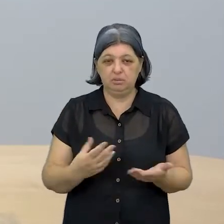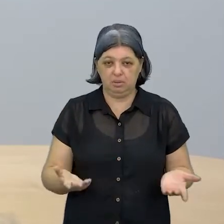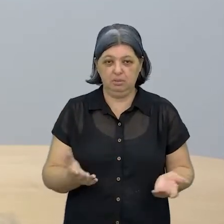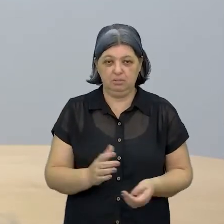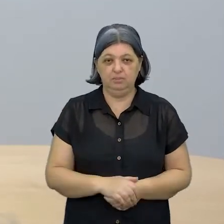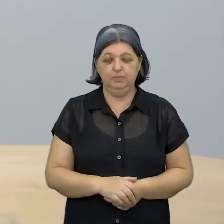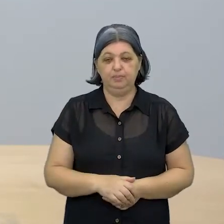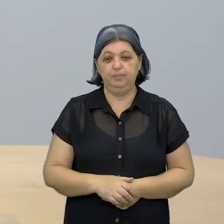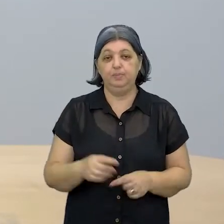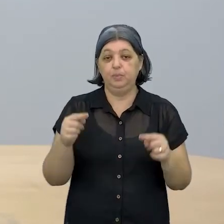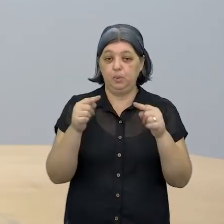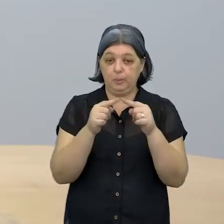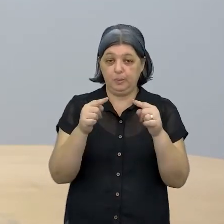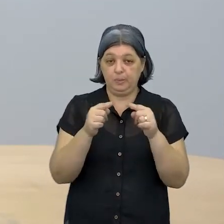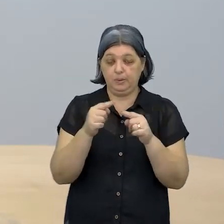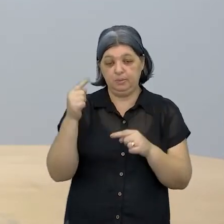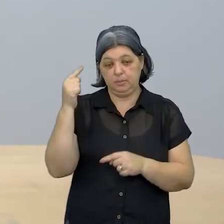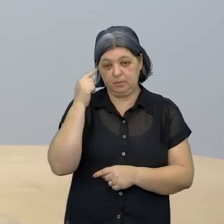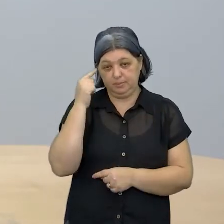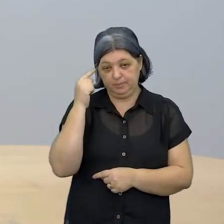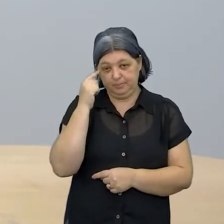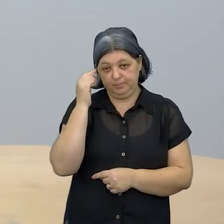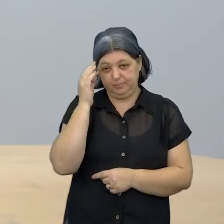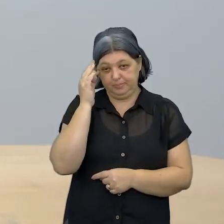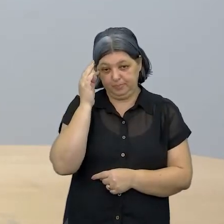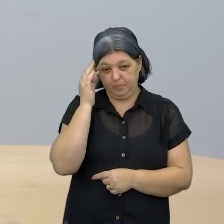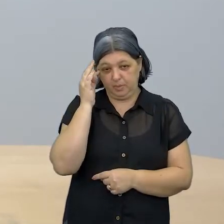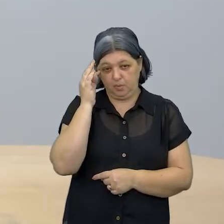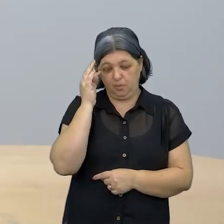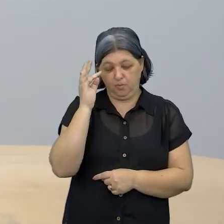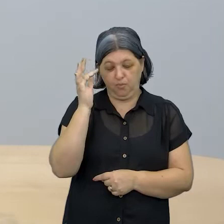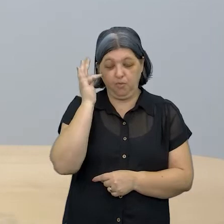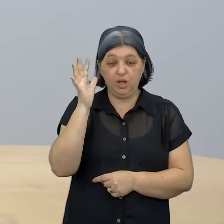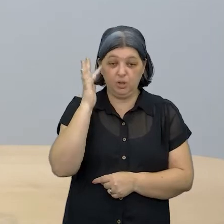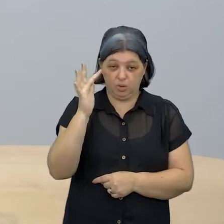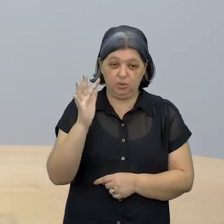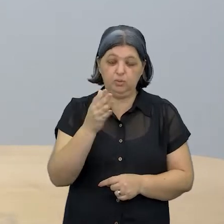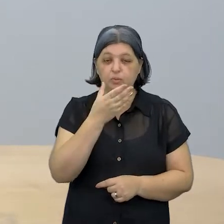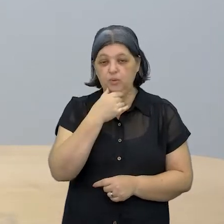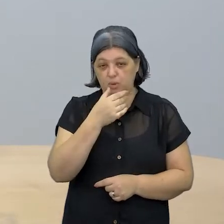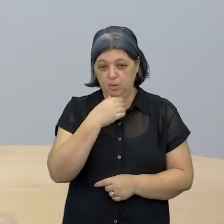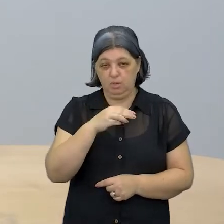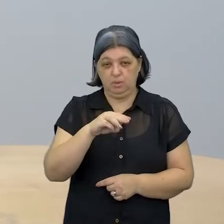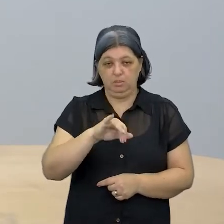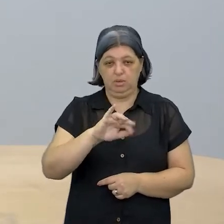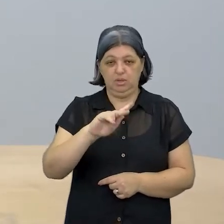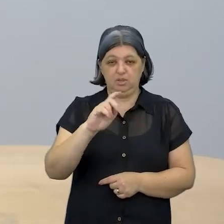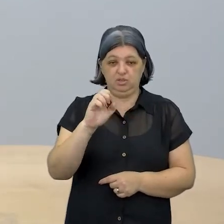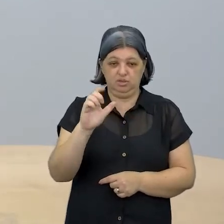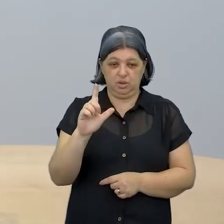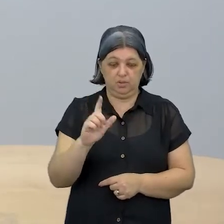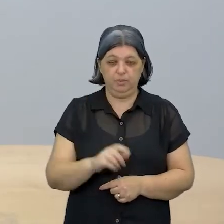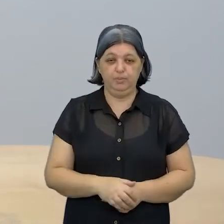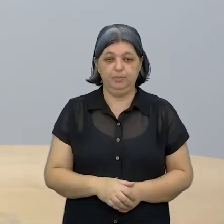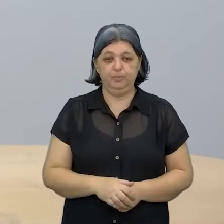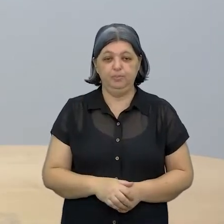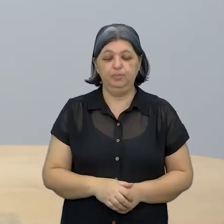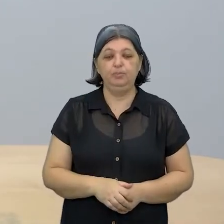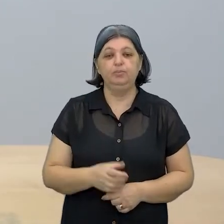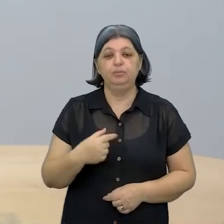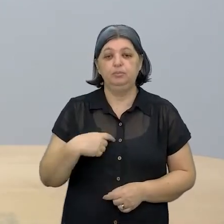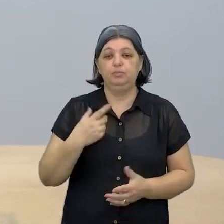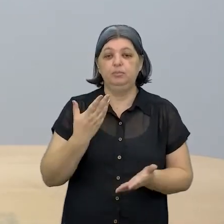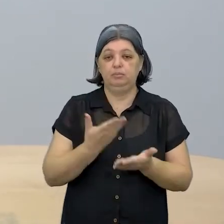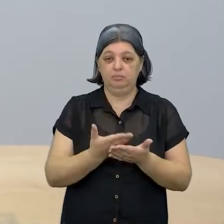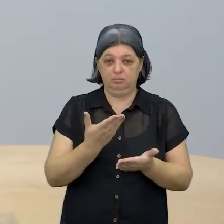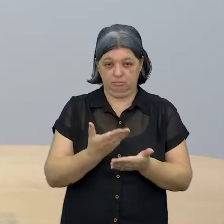com o pensamento do filósofo Michel Foucault. Eu quero lembrar vocês também que em todas as nossas aulas